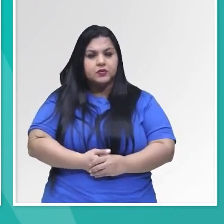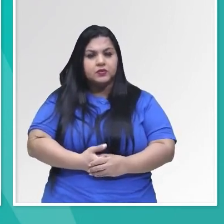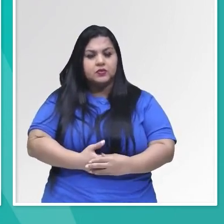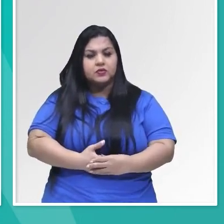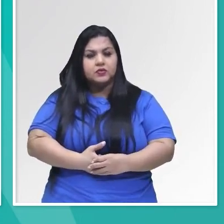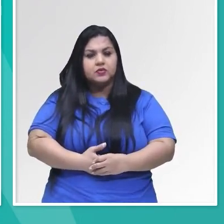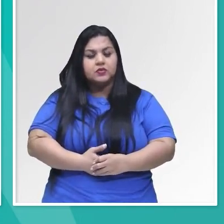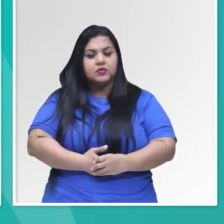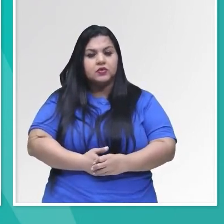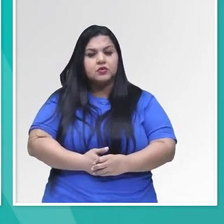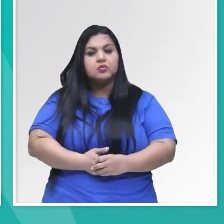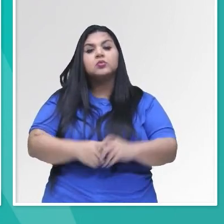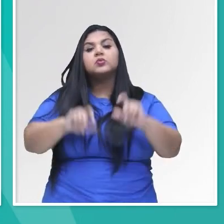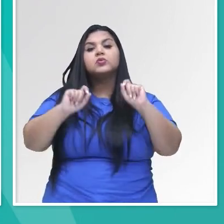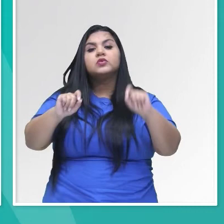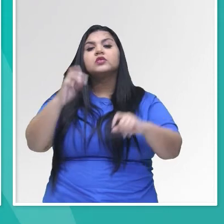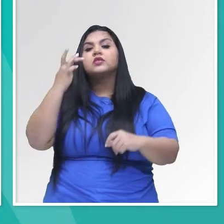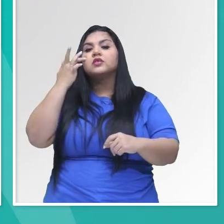O que você acha agora?